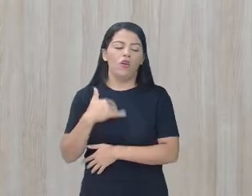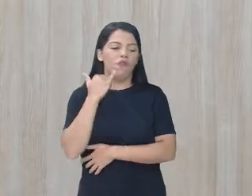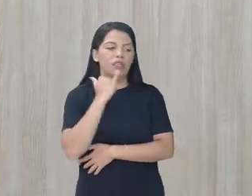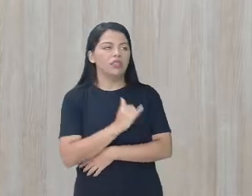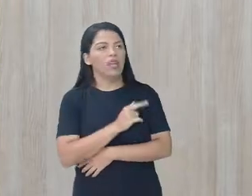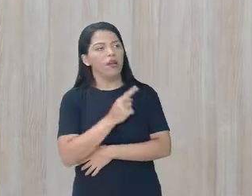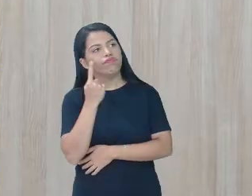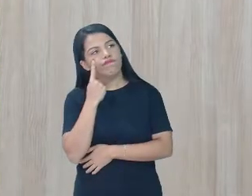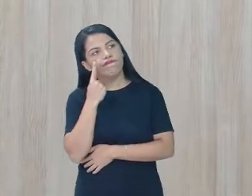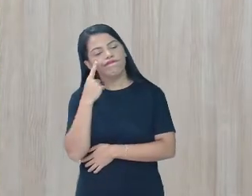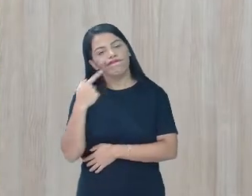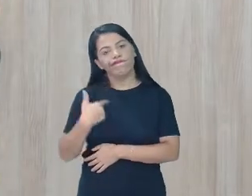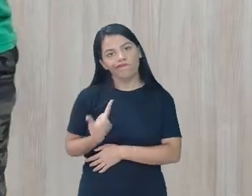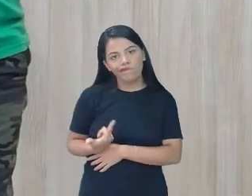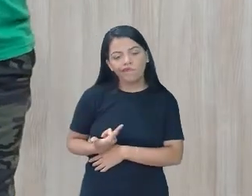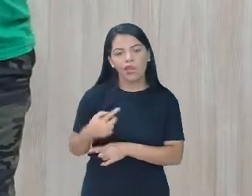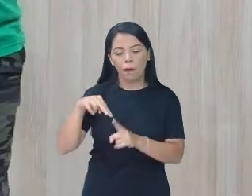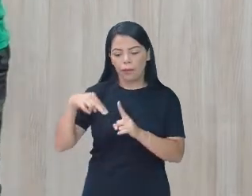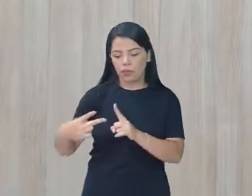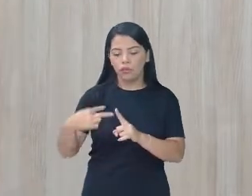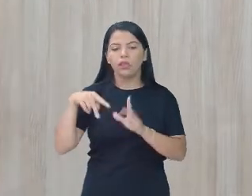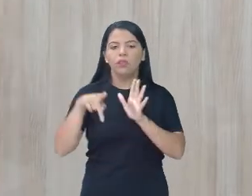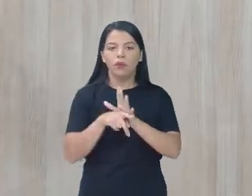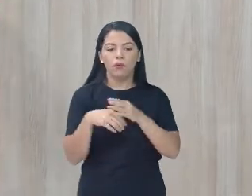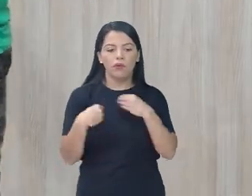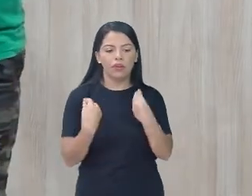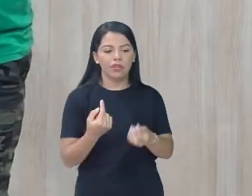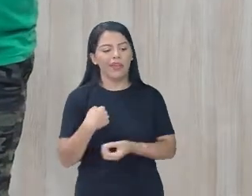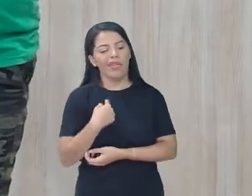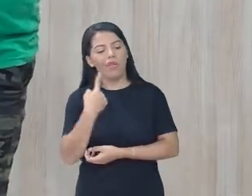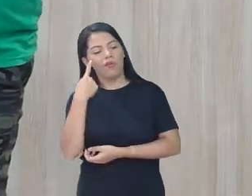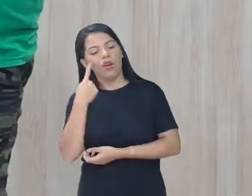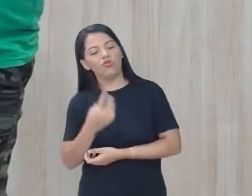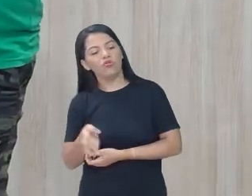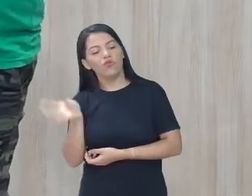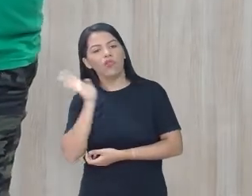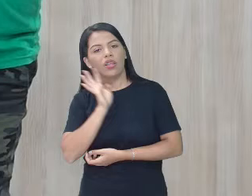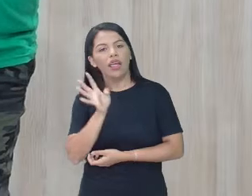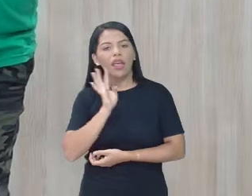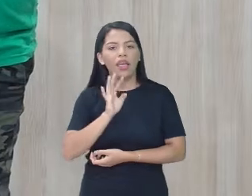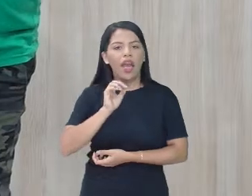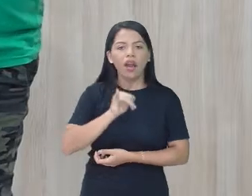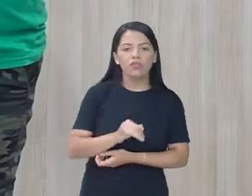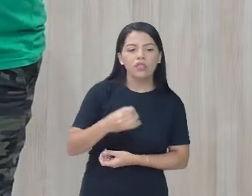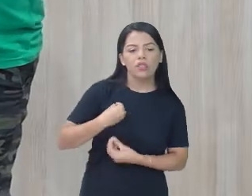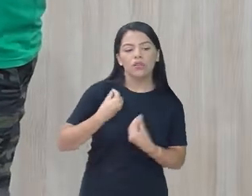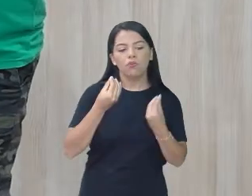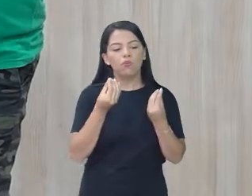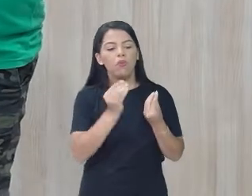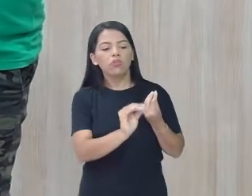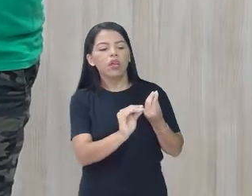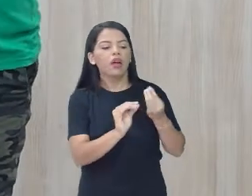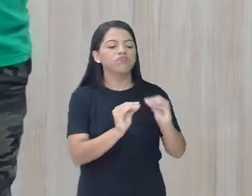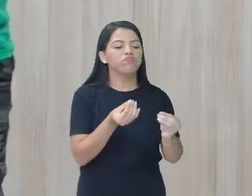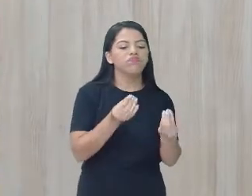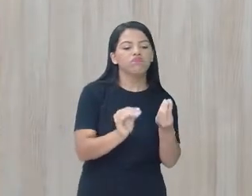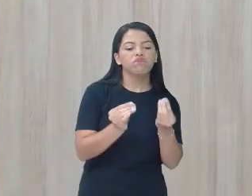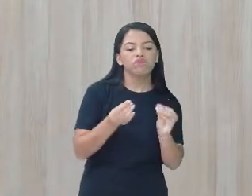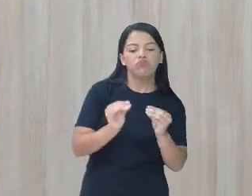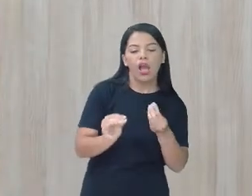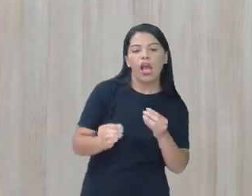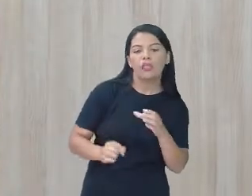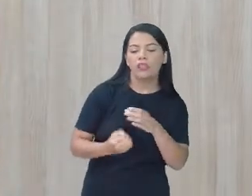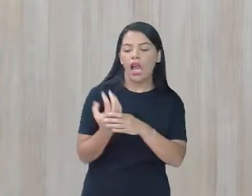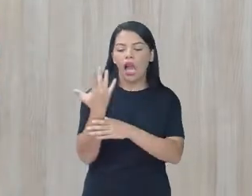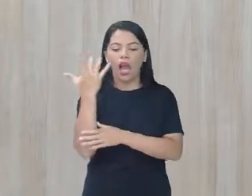que ficaria legal se a gente colocasse aqui umas mudas, né, umas árvores, né, de pau-brasil, mas nesse canto